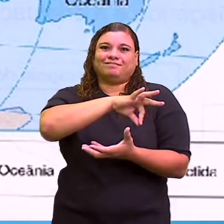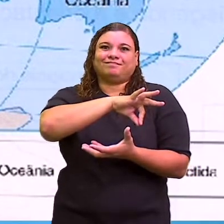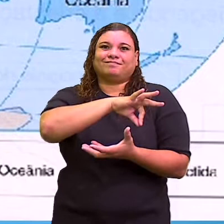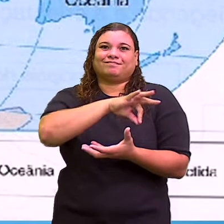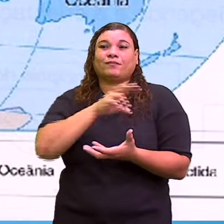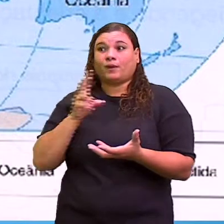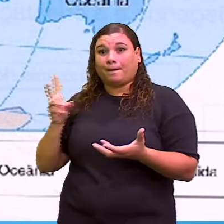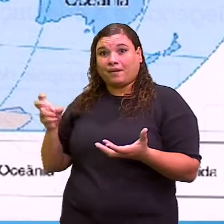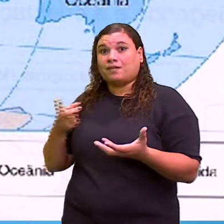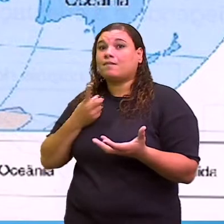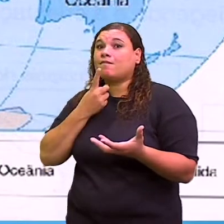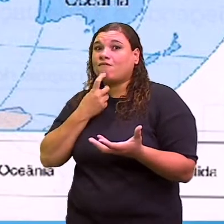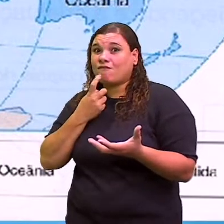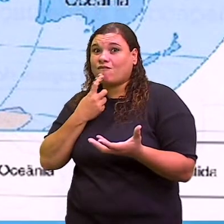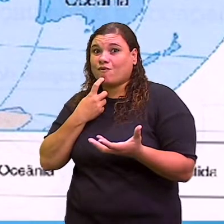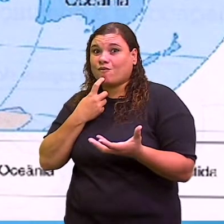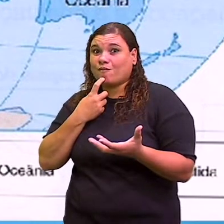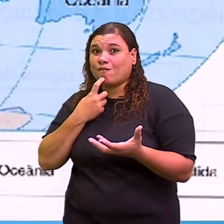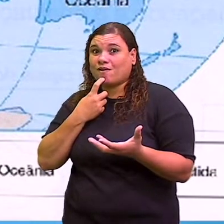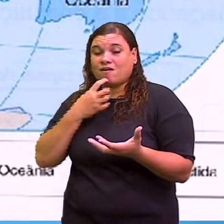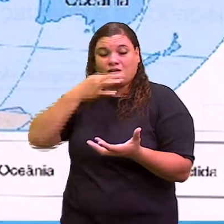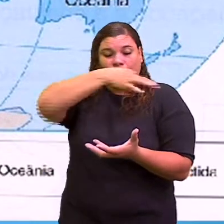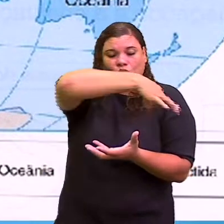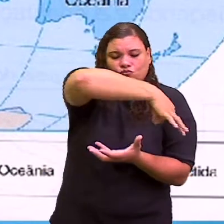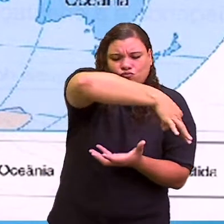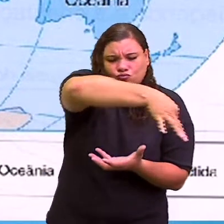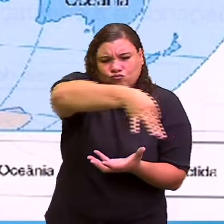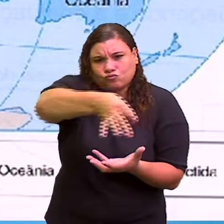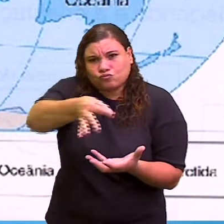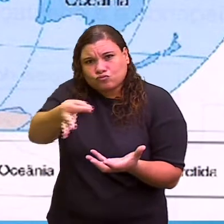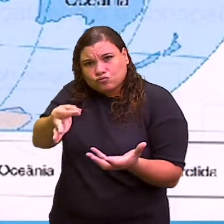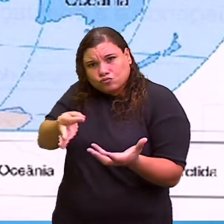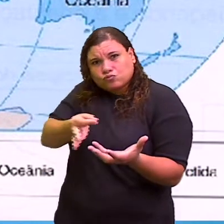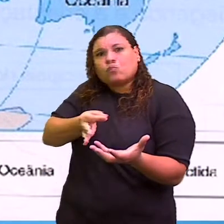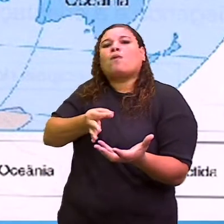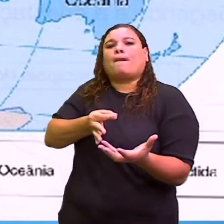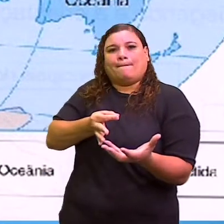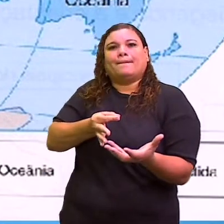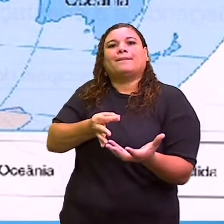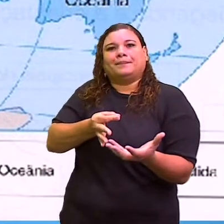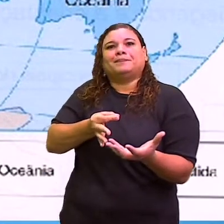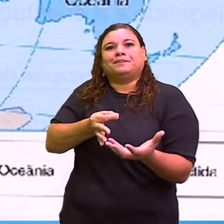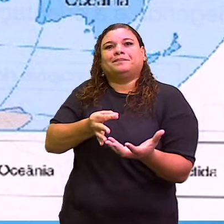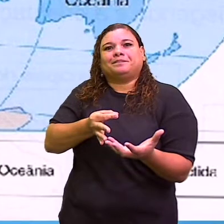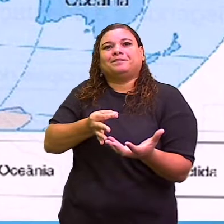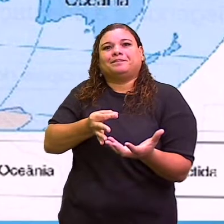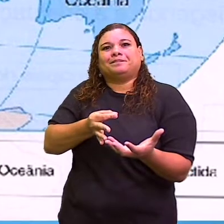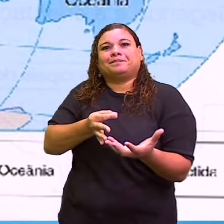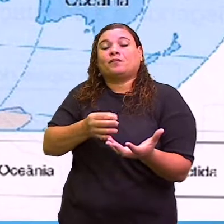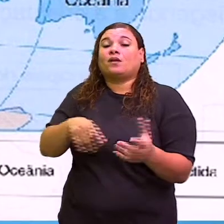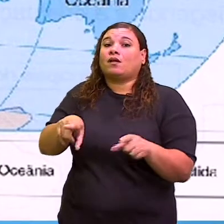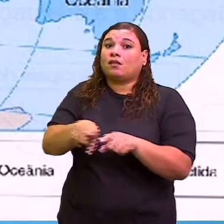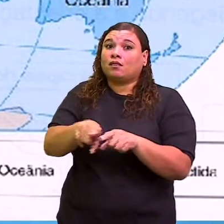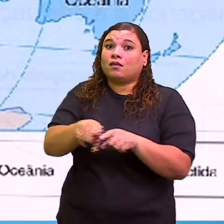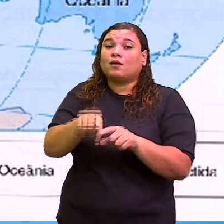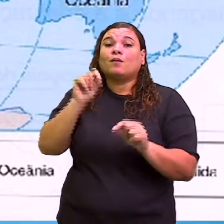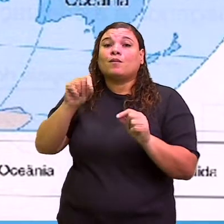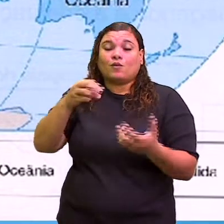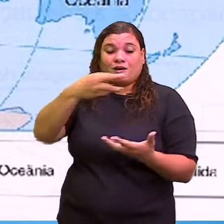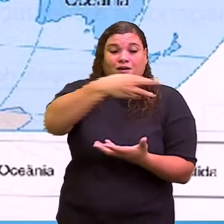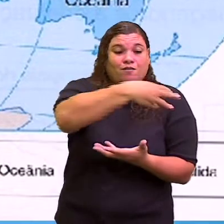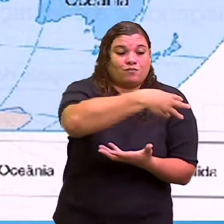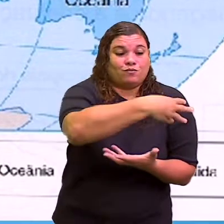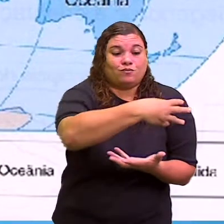corta o continente africano. O Trópico de Câncer também corta